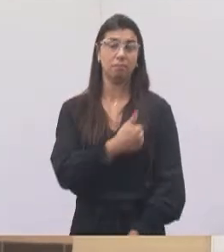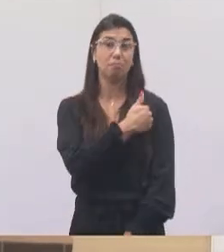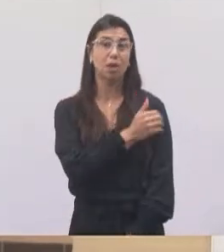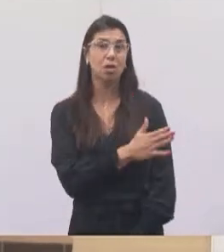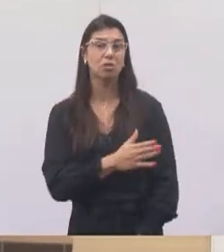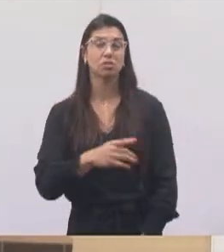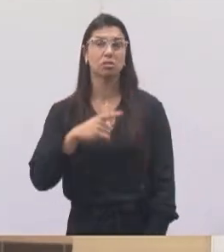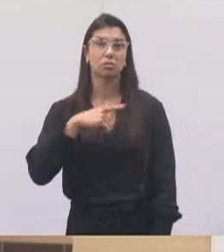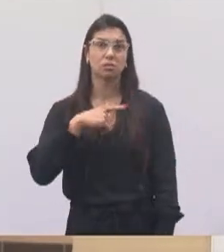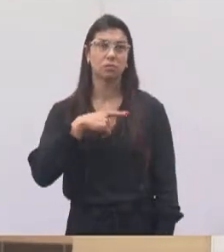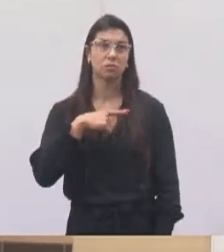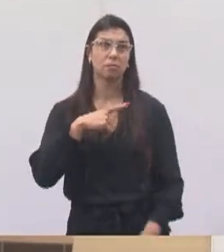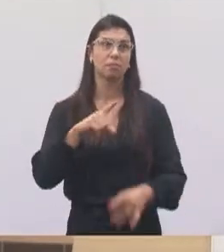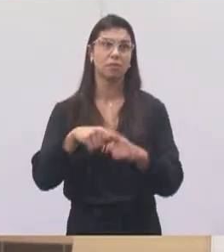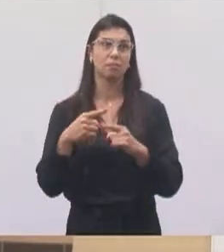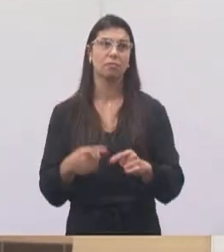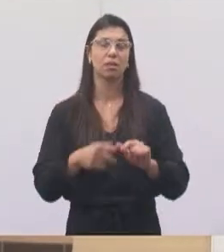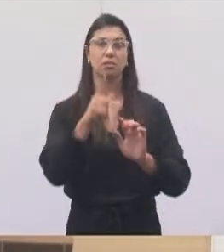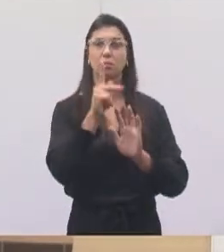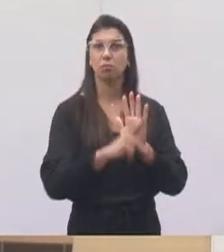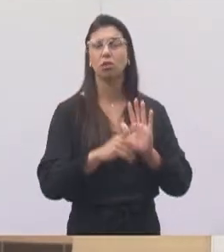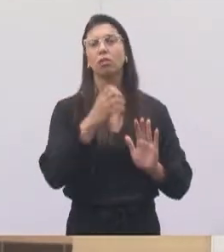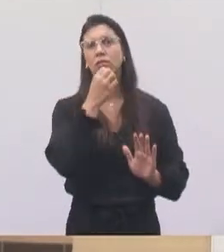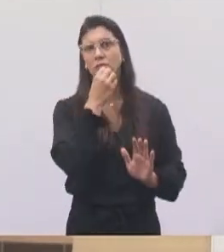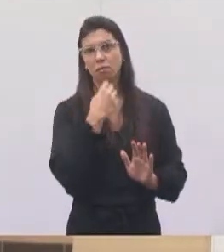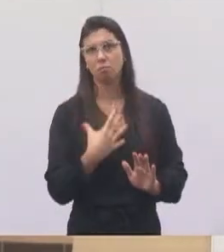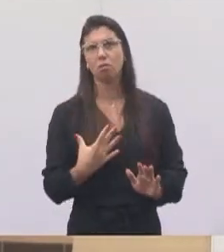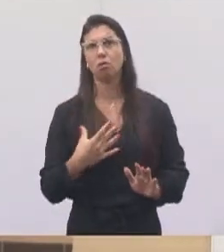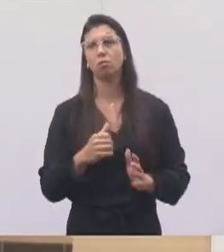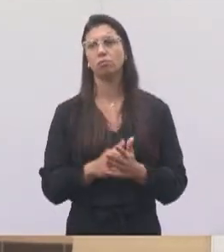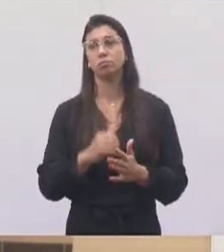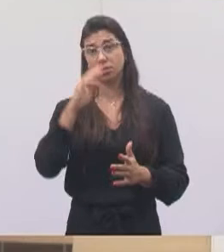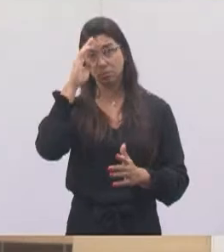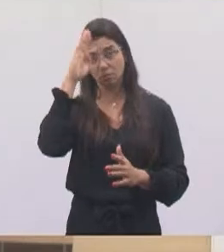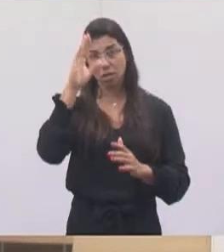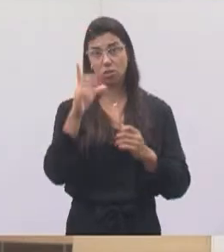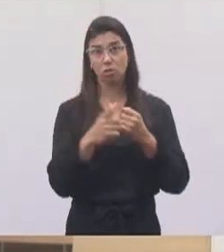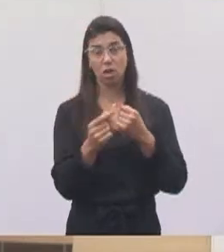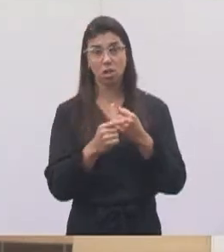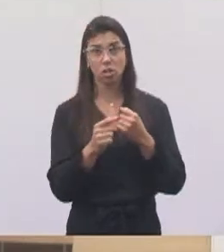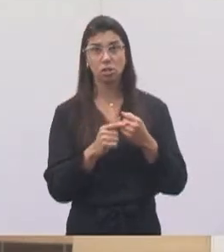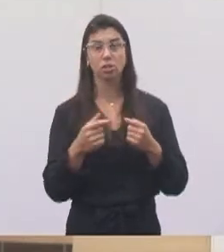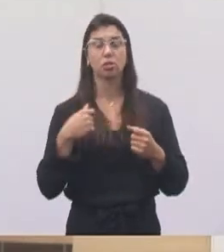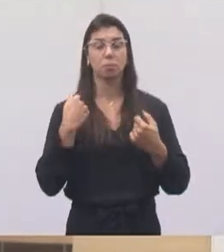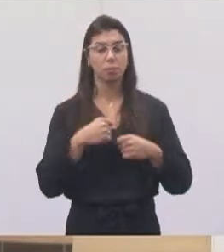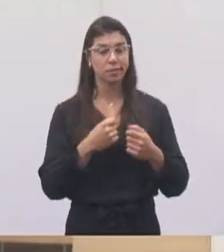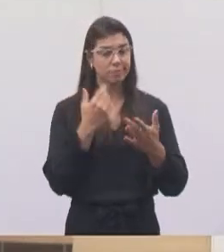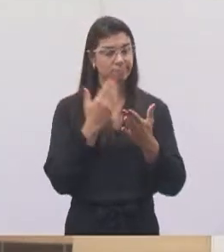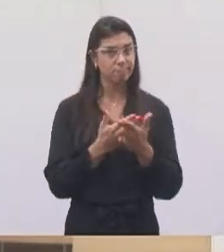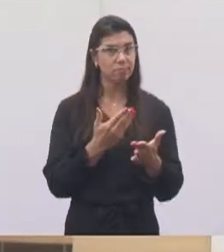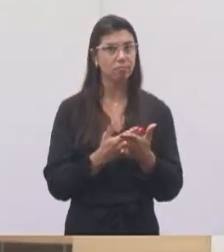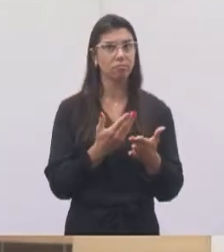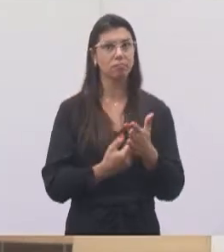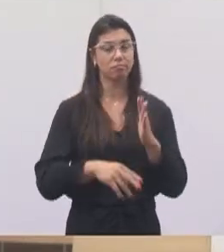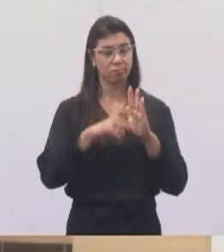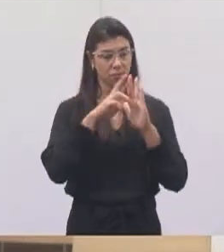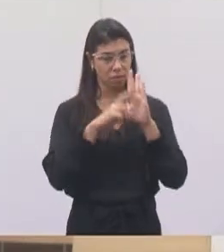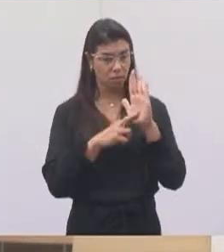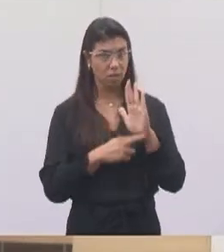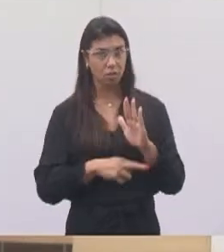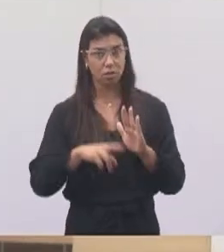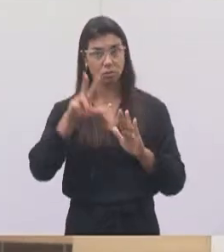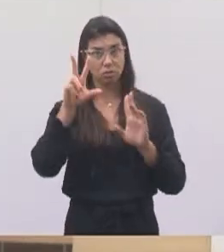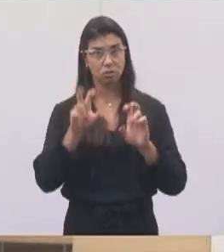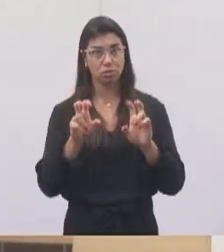que o projeto é um projeto bom, principalmente depois de alguns artigos que eu andei lendo, que a gente também tem que estudar um pouco a respeito de tudo que às vezes passa batido